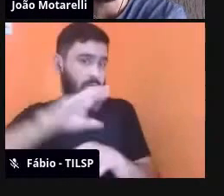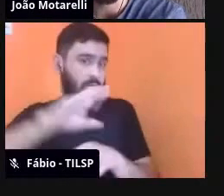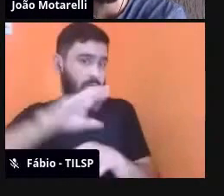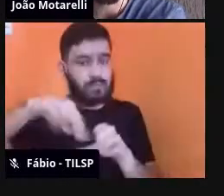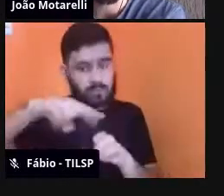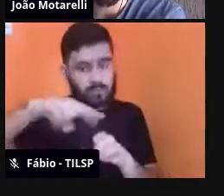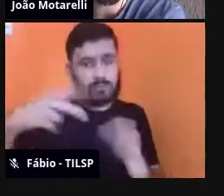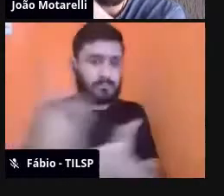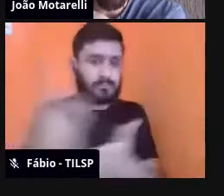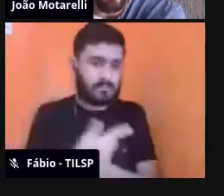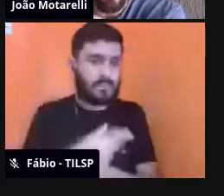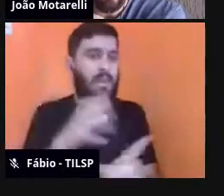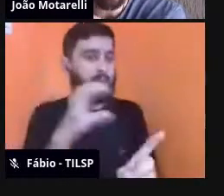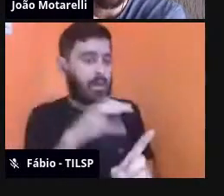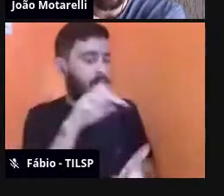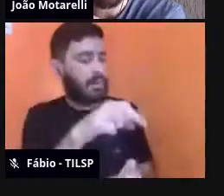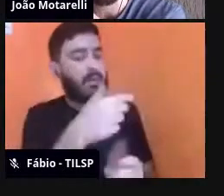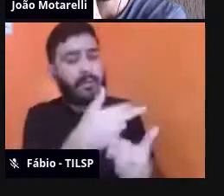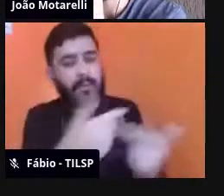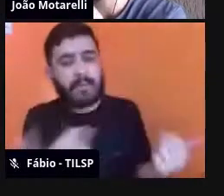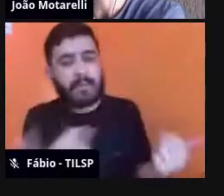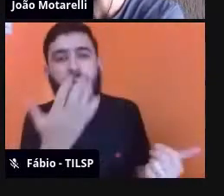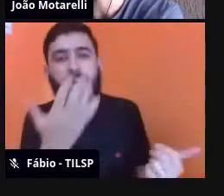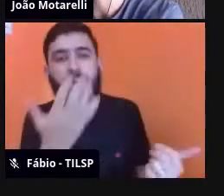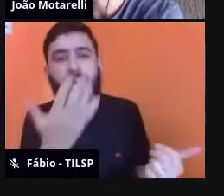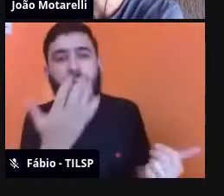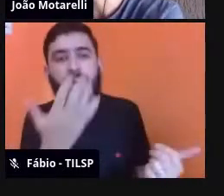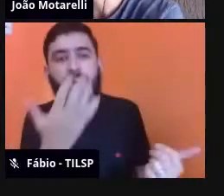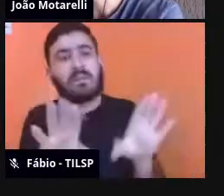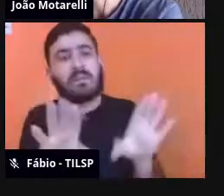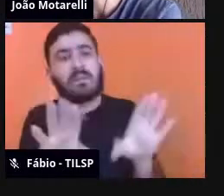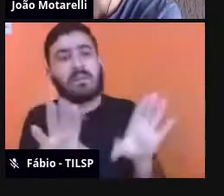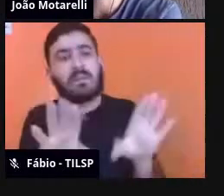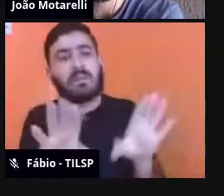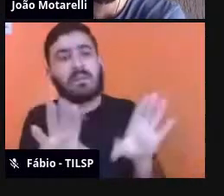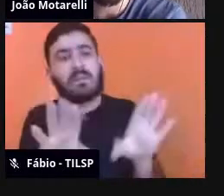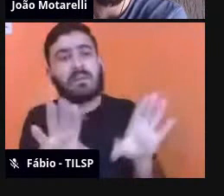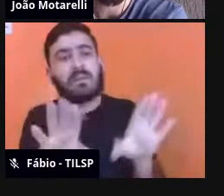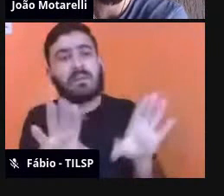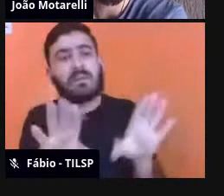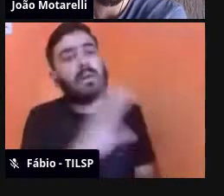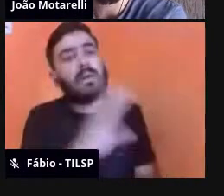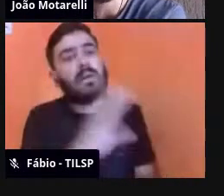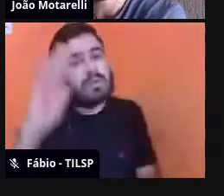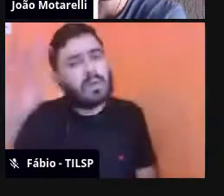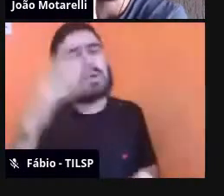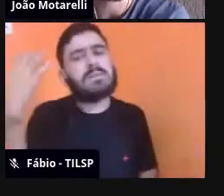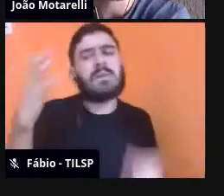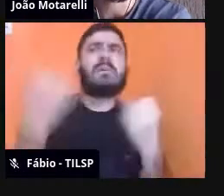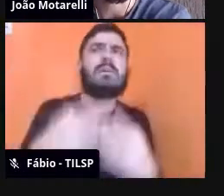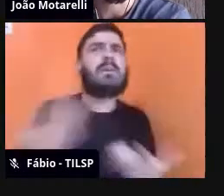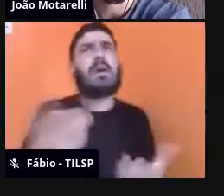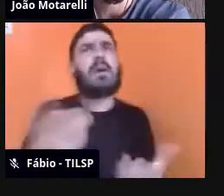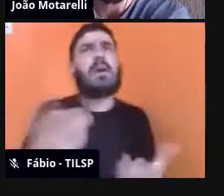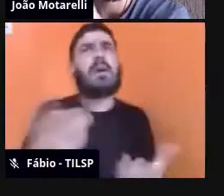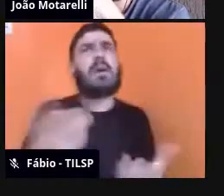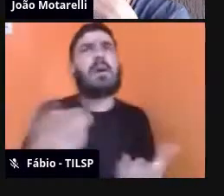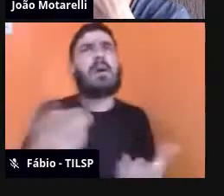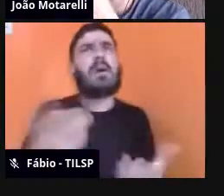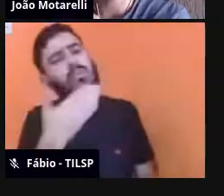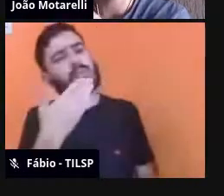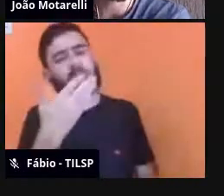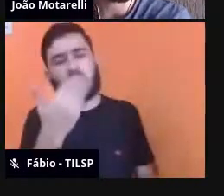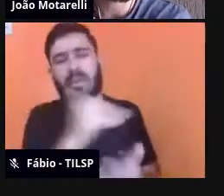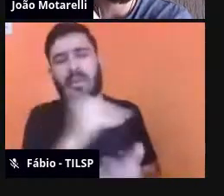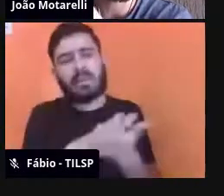vezes, pautadas pela teoria, pela ciência. A ciência fala que não comer açúcar é melhor para a saúde, então eu não como açúcar. Só